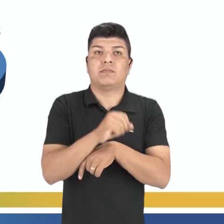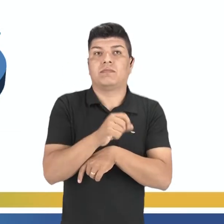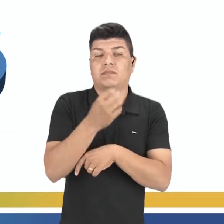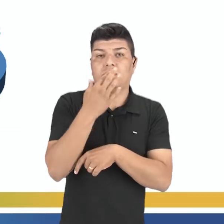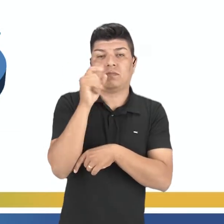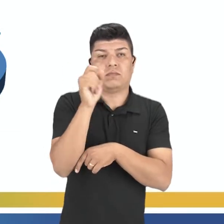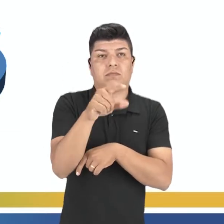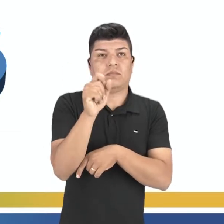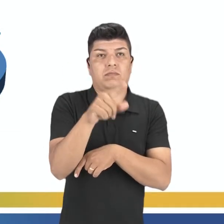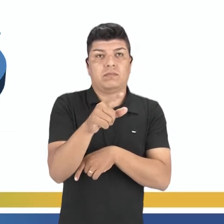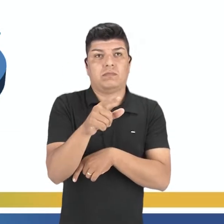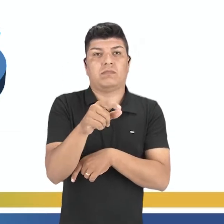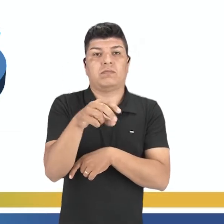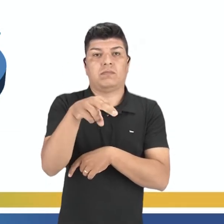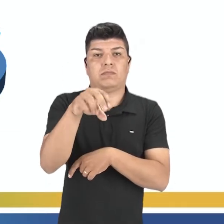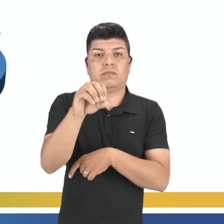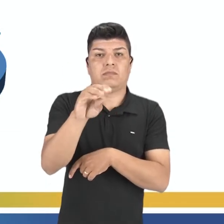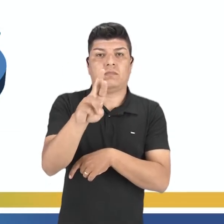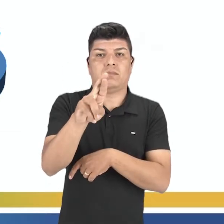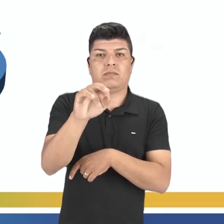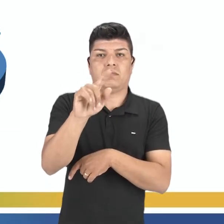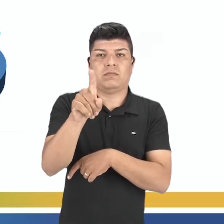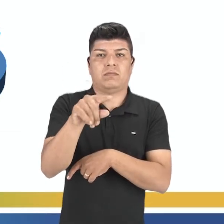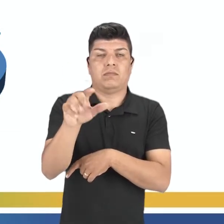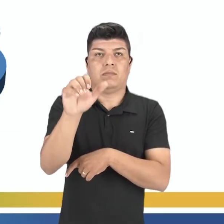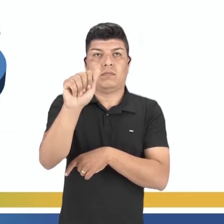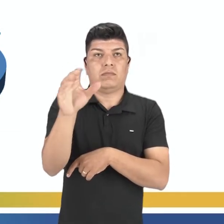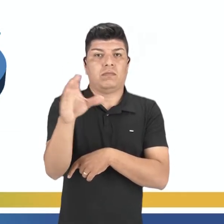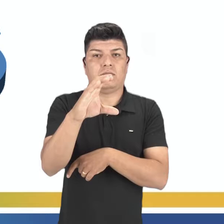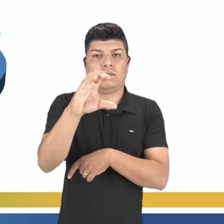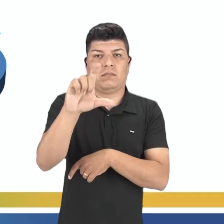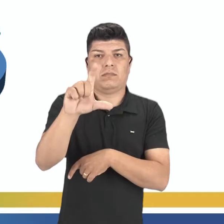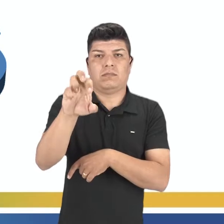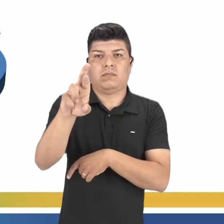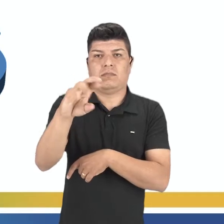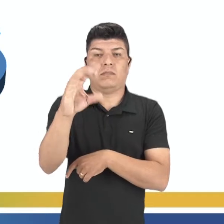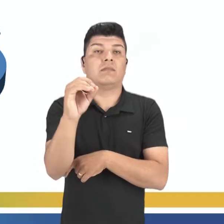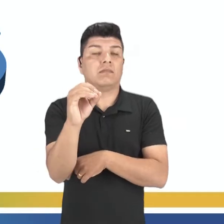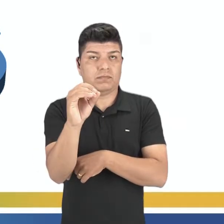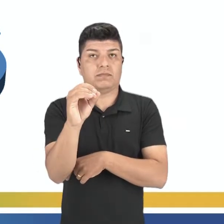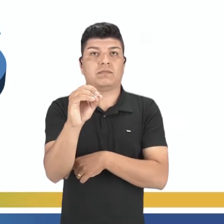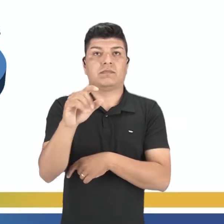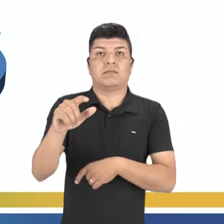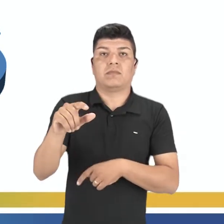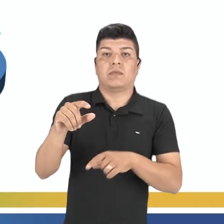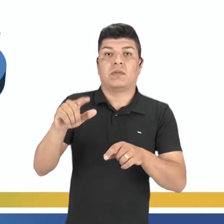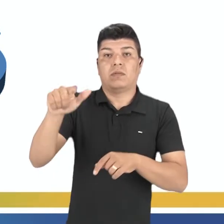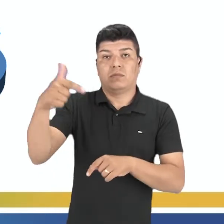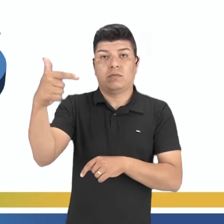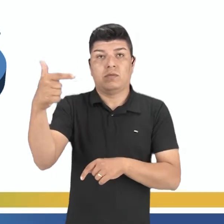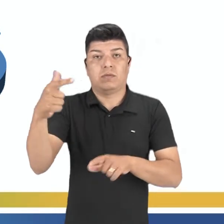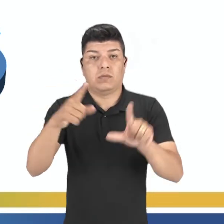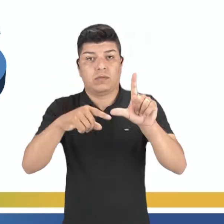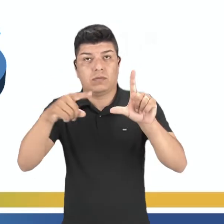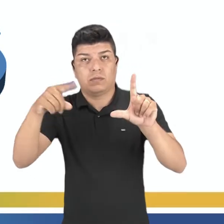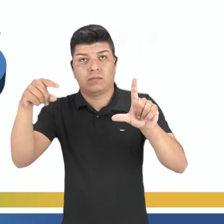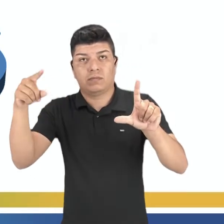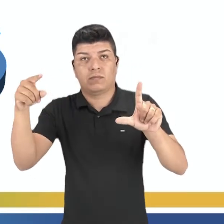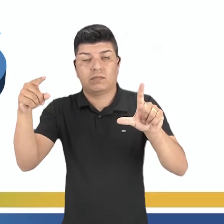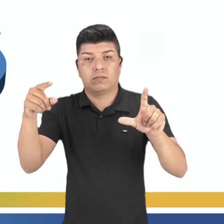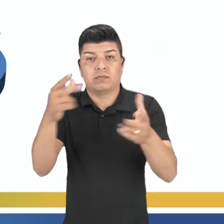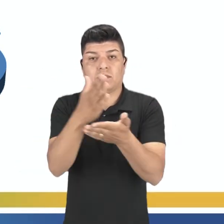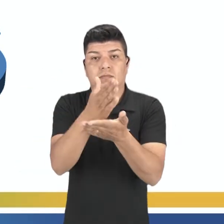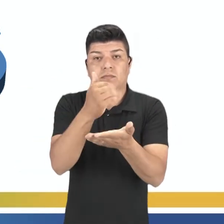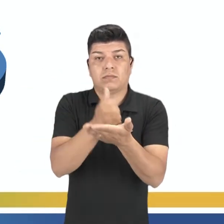azul, nobreza e clero. O outro gráfico fala da propriedade, né? Observe bem que burguesia e nobreza dividiam